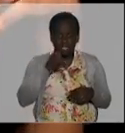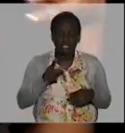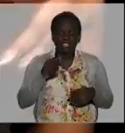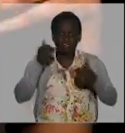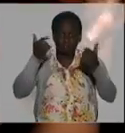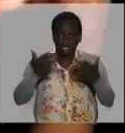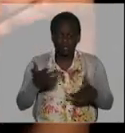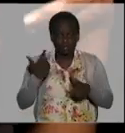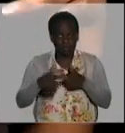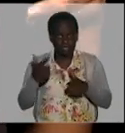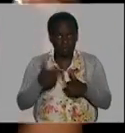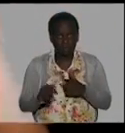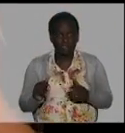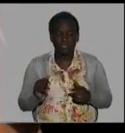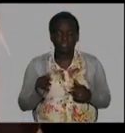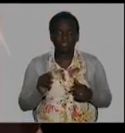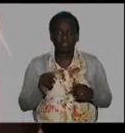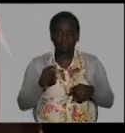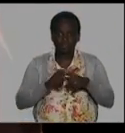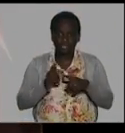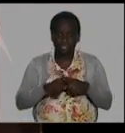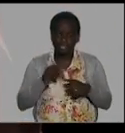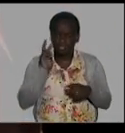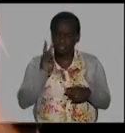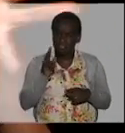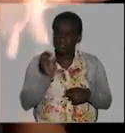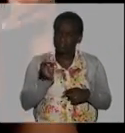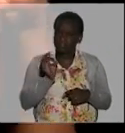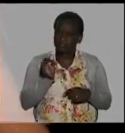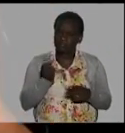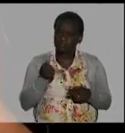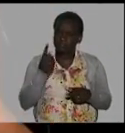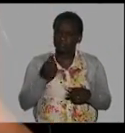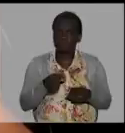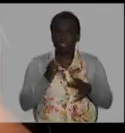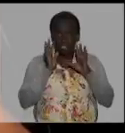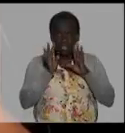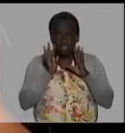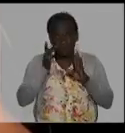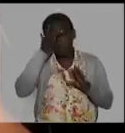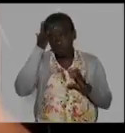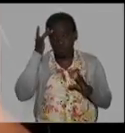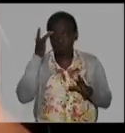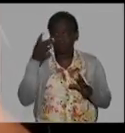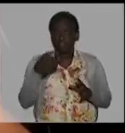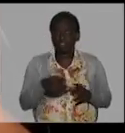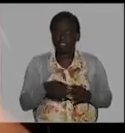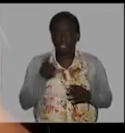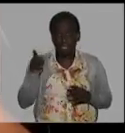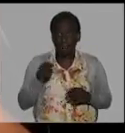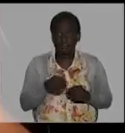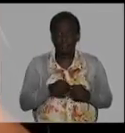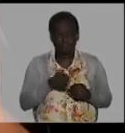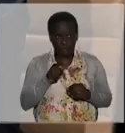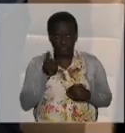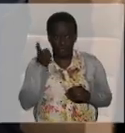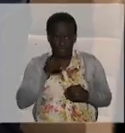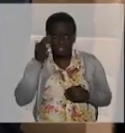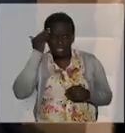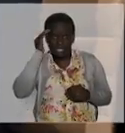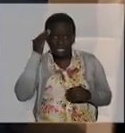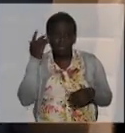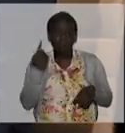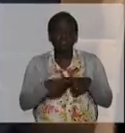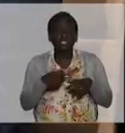tratar dessa questão, né, que estava me chamando a atenção, né, dessas pessoas. E você